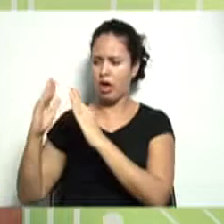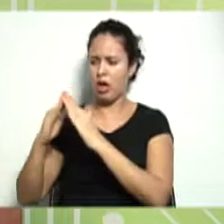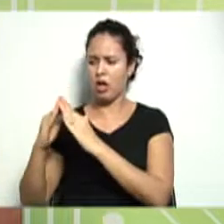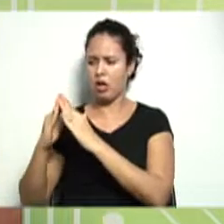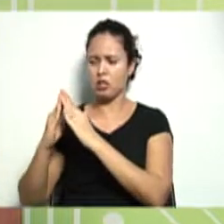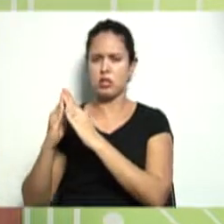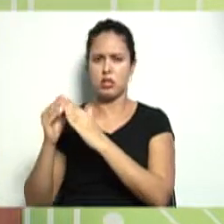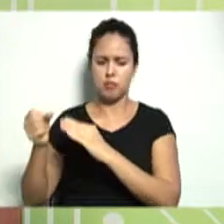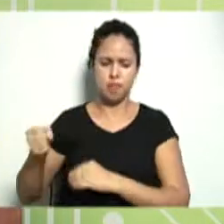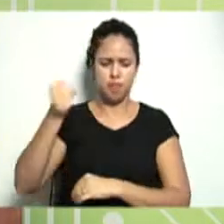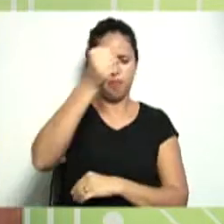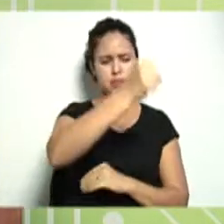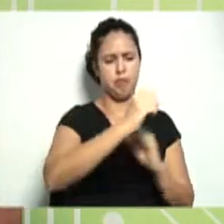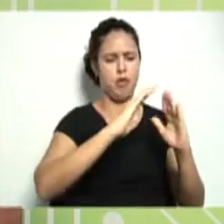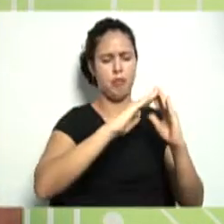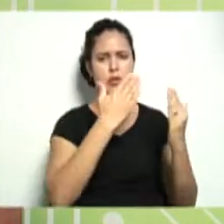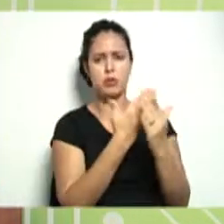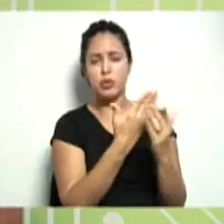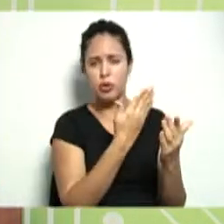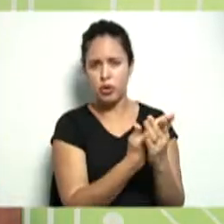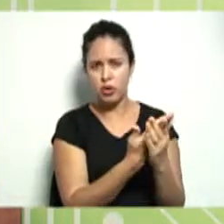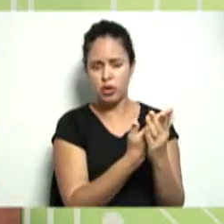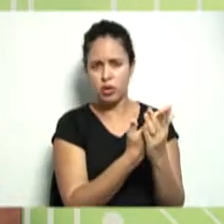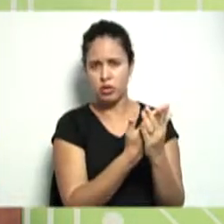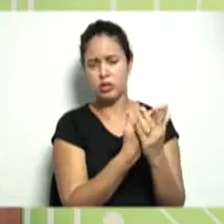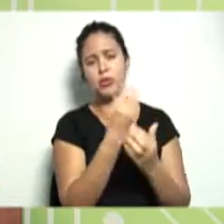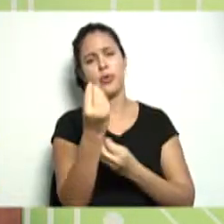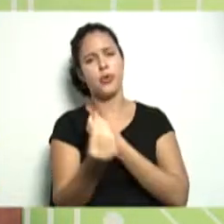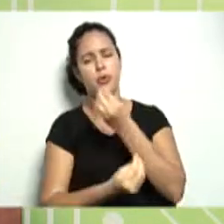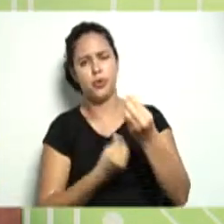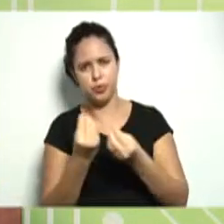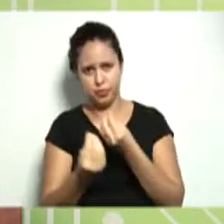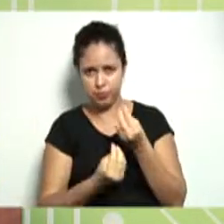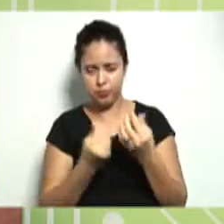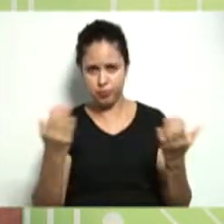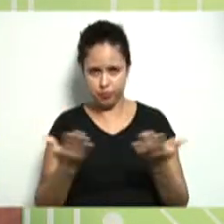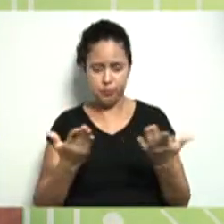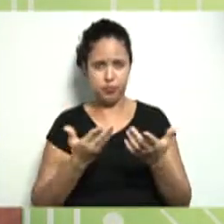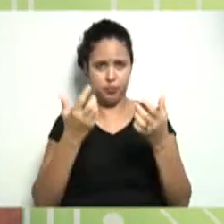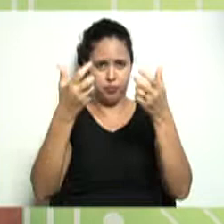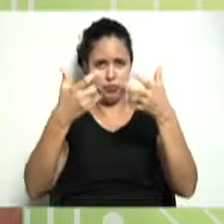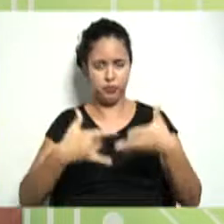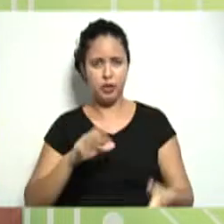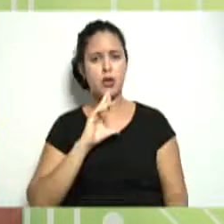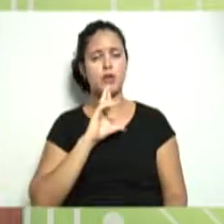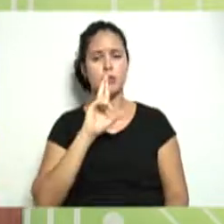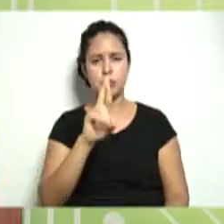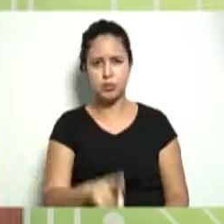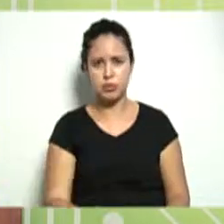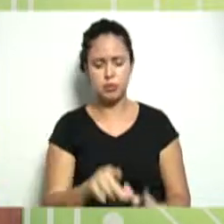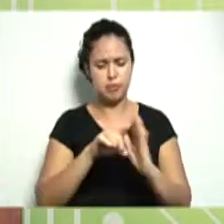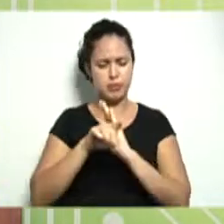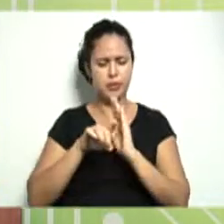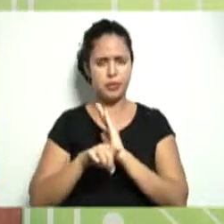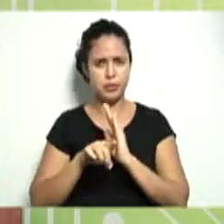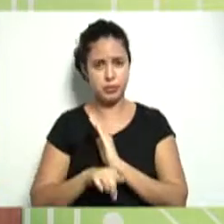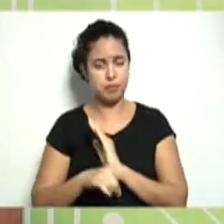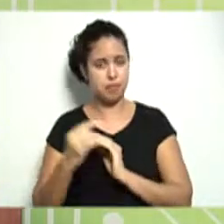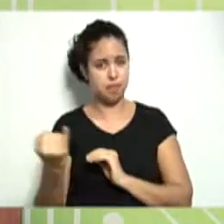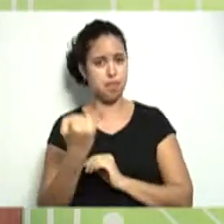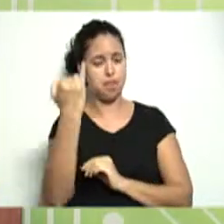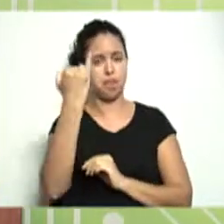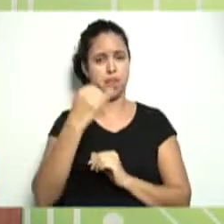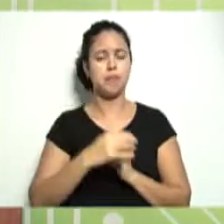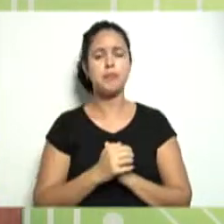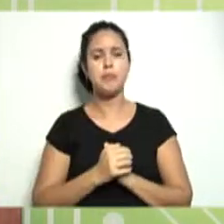escola? Sempre foi assim? Não foi assim? Na aula de hoje a gente vai responder essas questões interessantes.